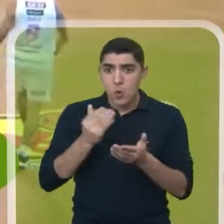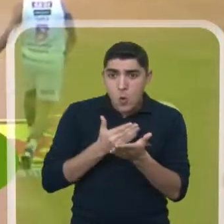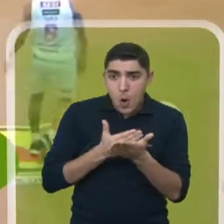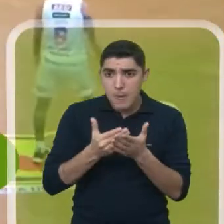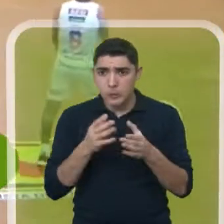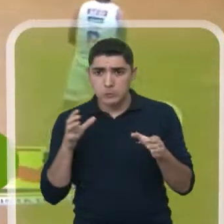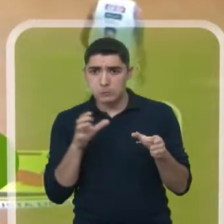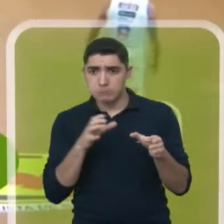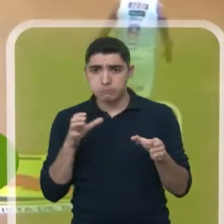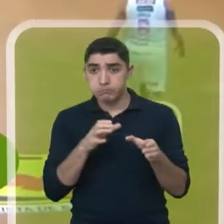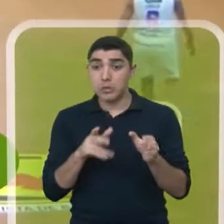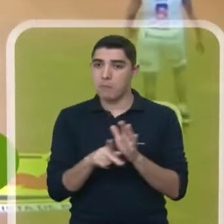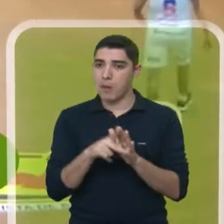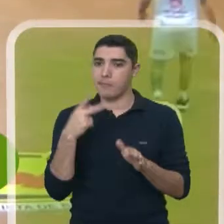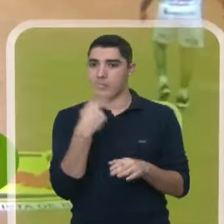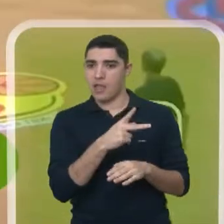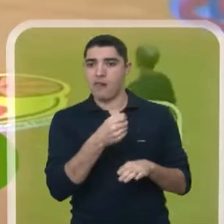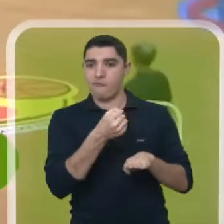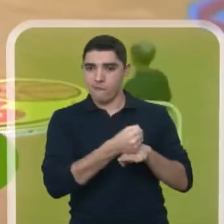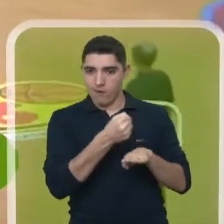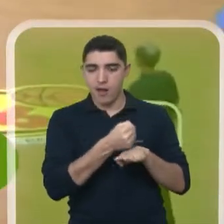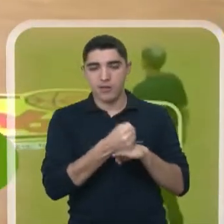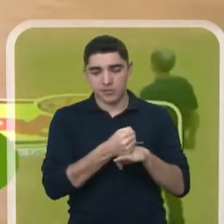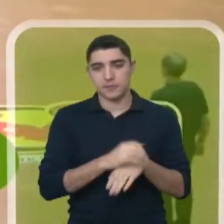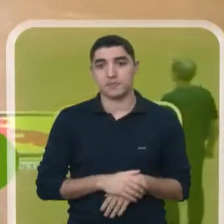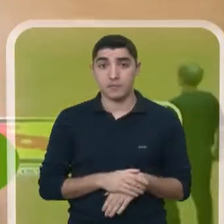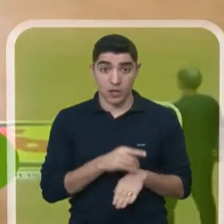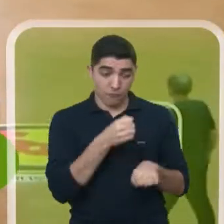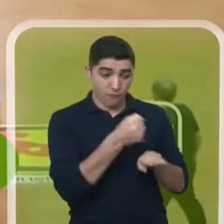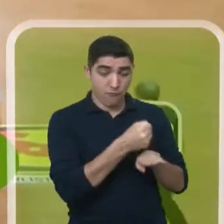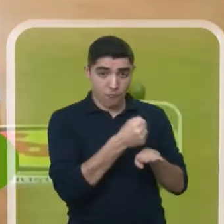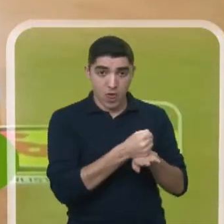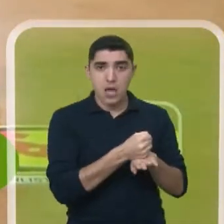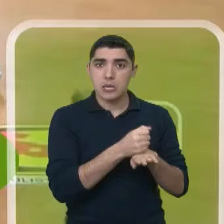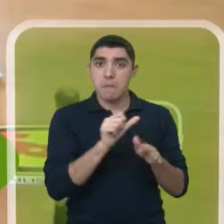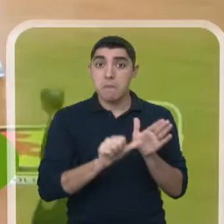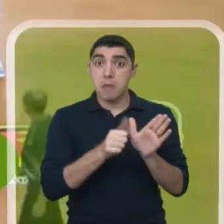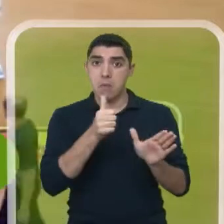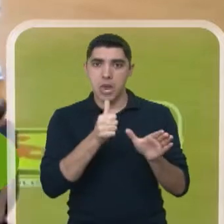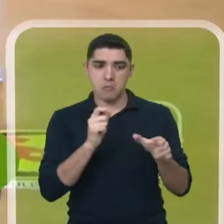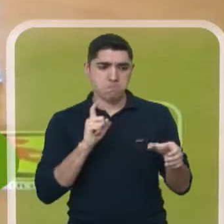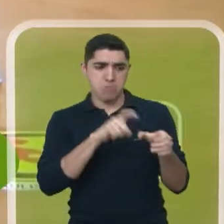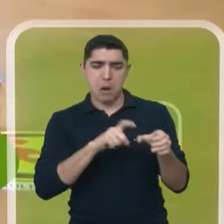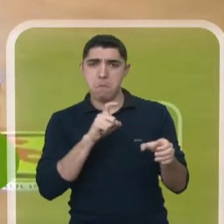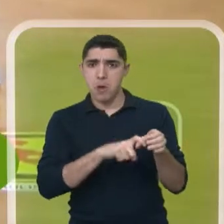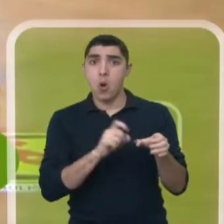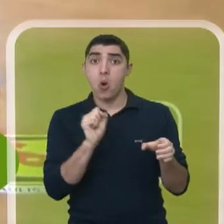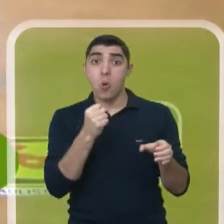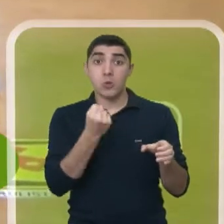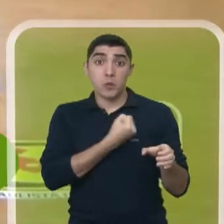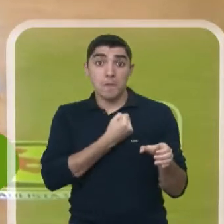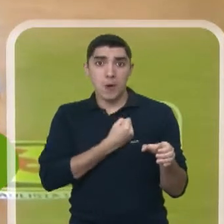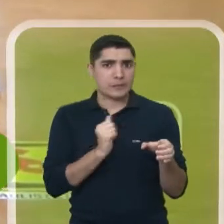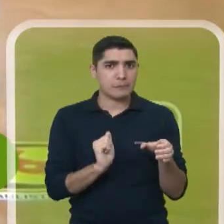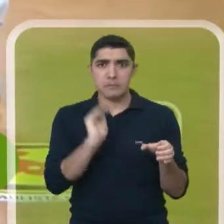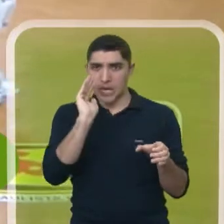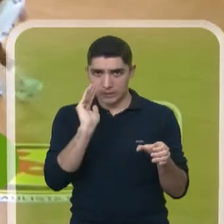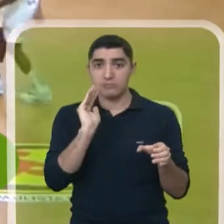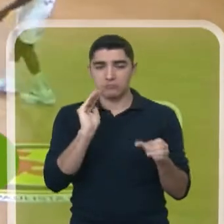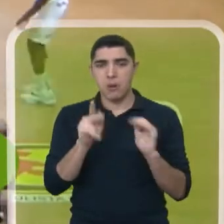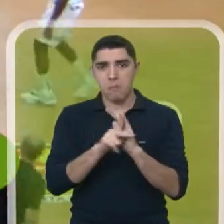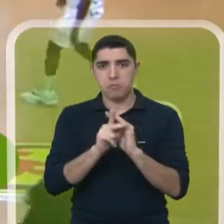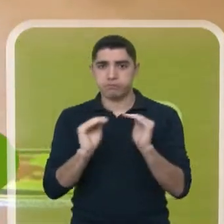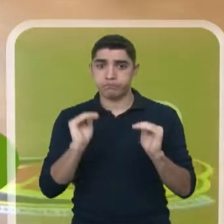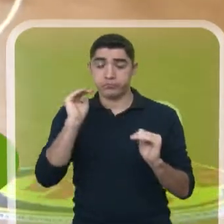a partida foram os donos da casa. Franca logo abriu vantagem de 8 pontos com boas jogadas de garrafão do ala